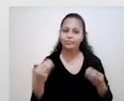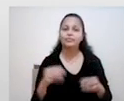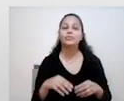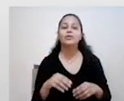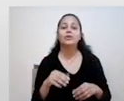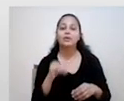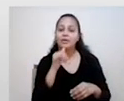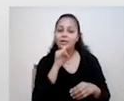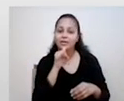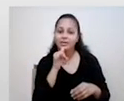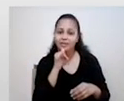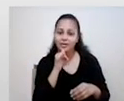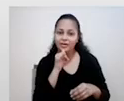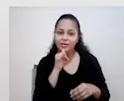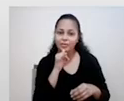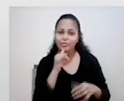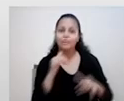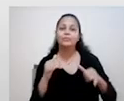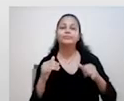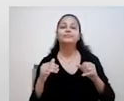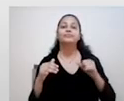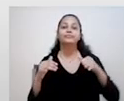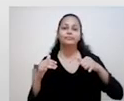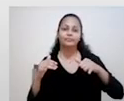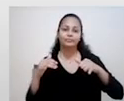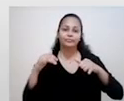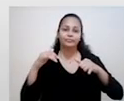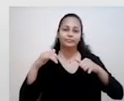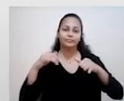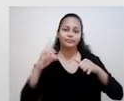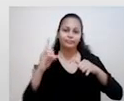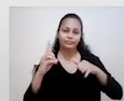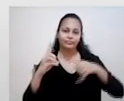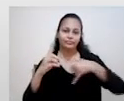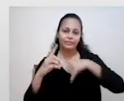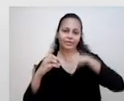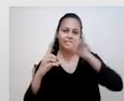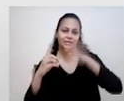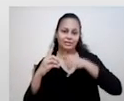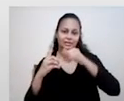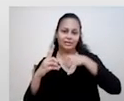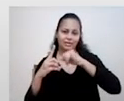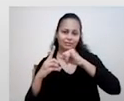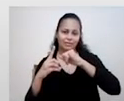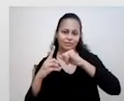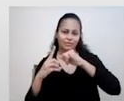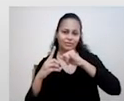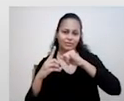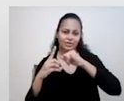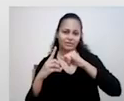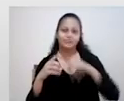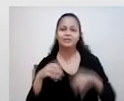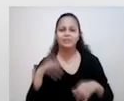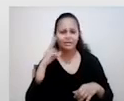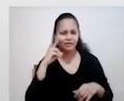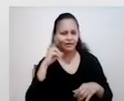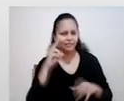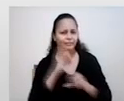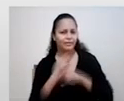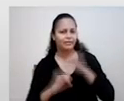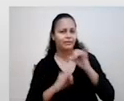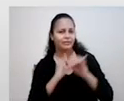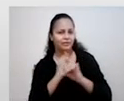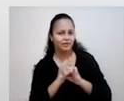nos artigos. Cyberbullying, que nós já falamos, vocês já fizeram atividade sobre isso em outras aulas, né? O bullying na